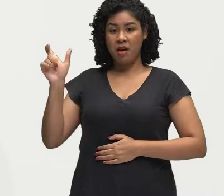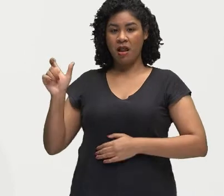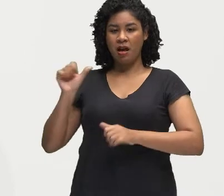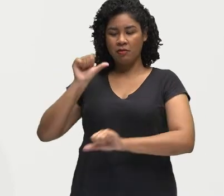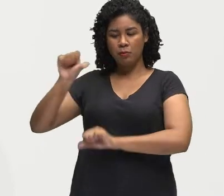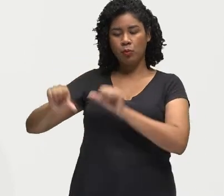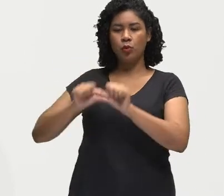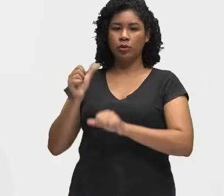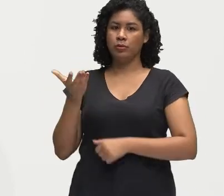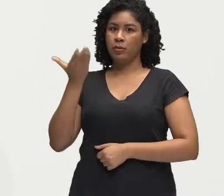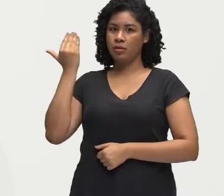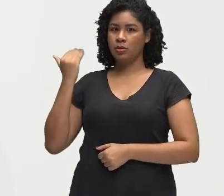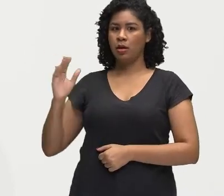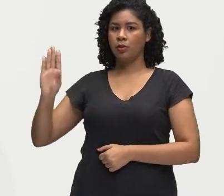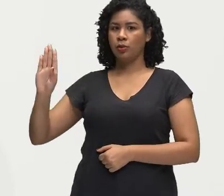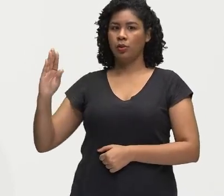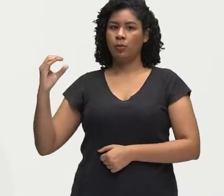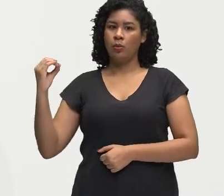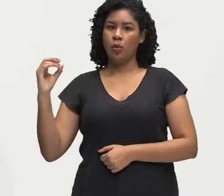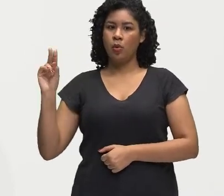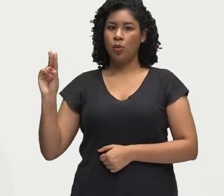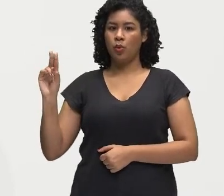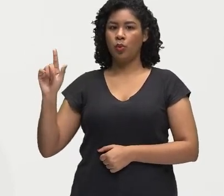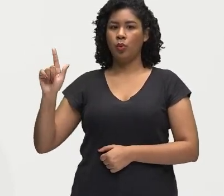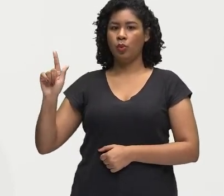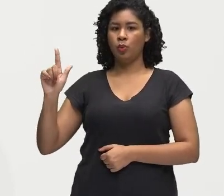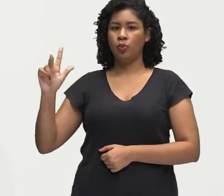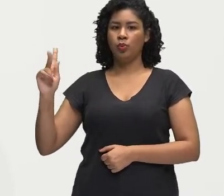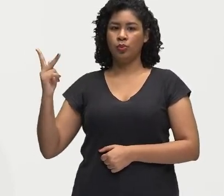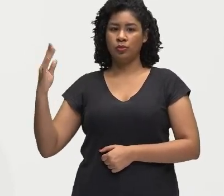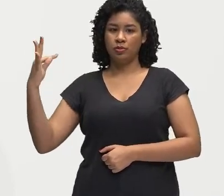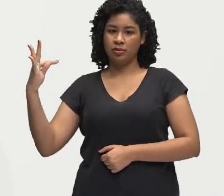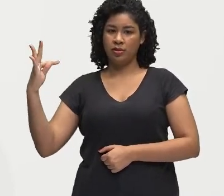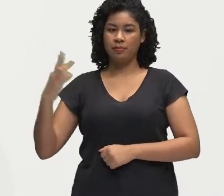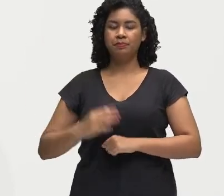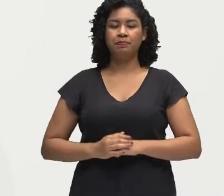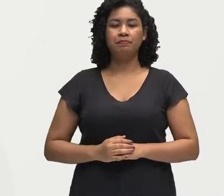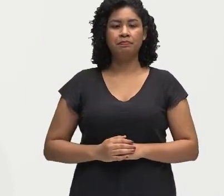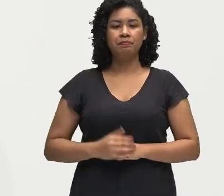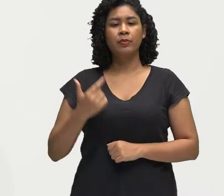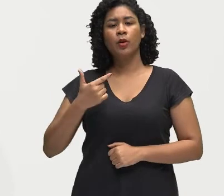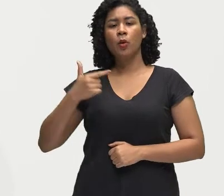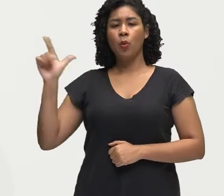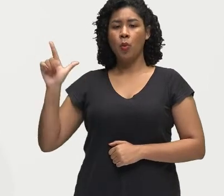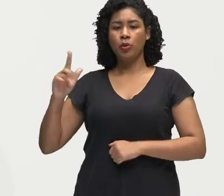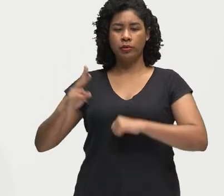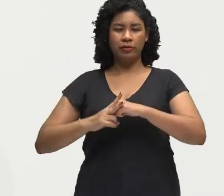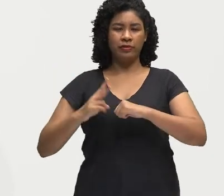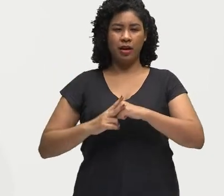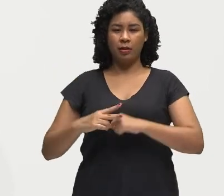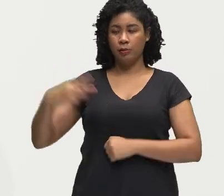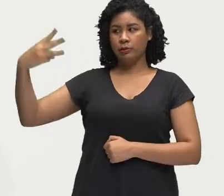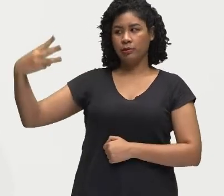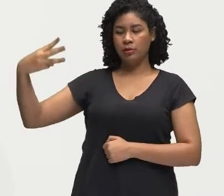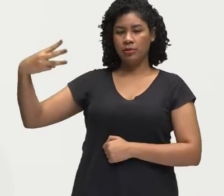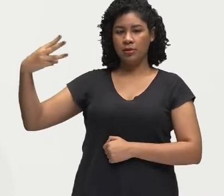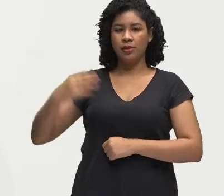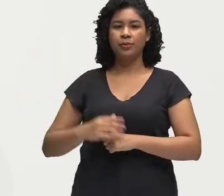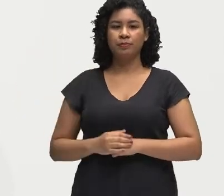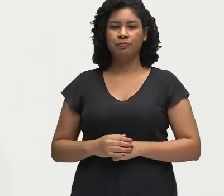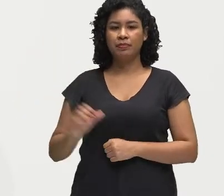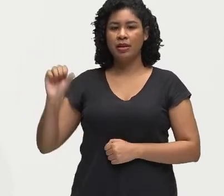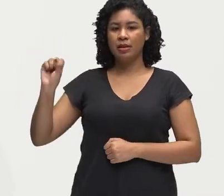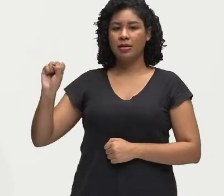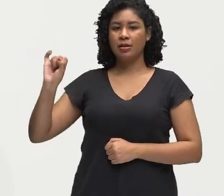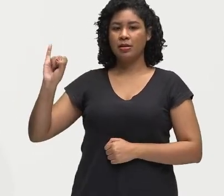bought, bought. Próximo verbo que ele utilizou nas frases sobre esse comentário, né, que as pessoas cantam bastante